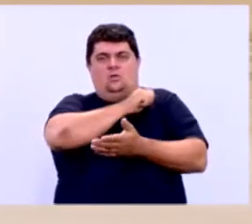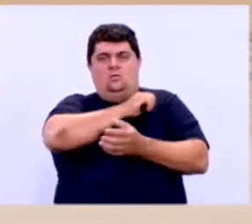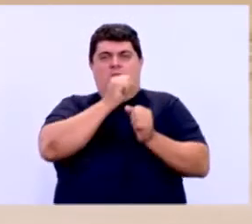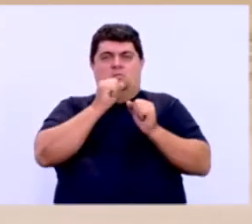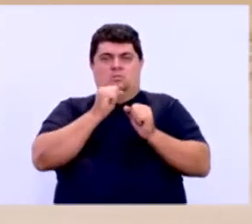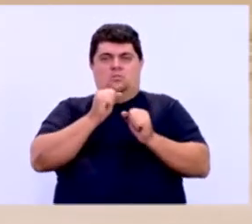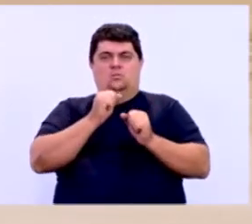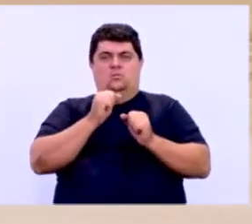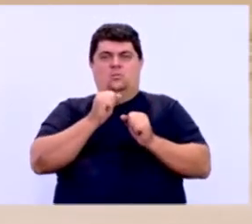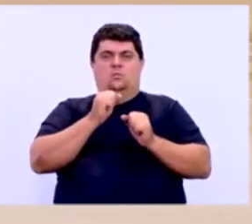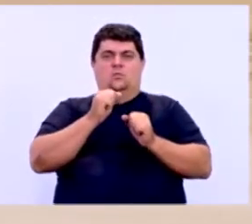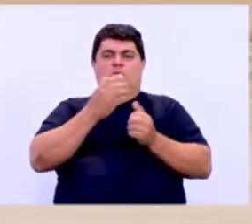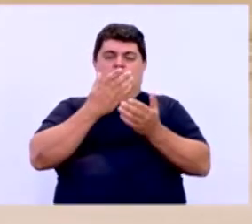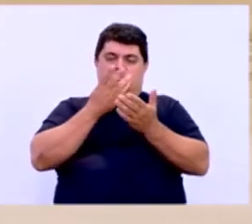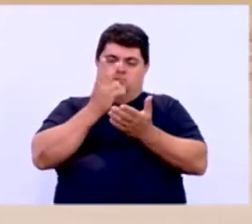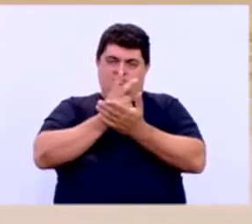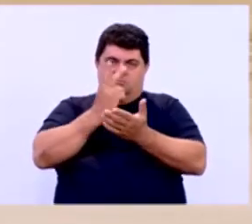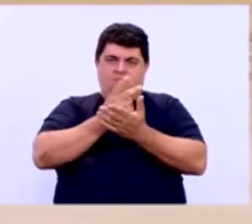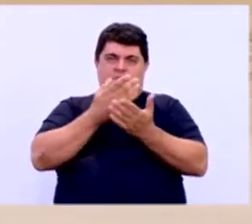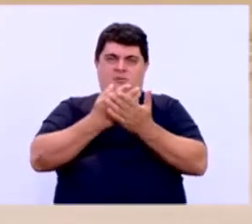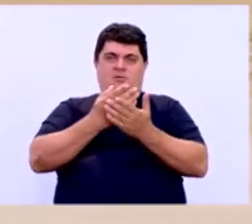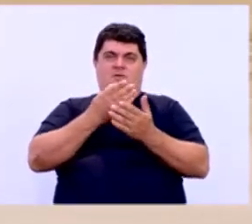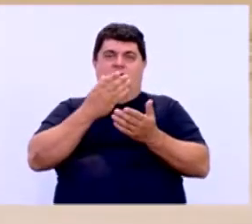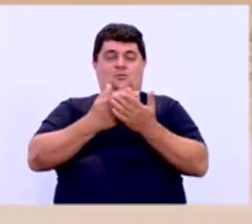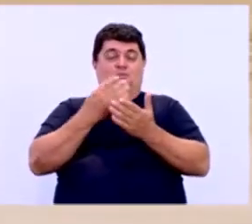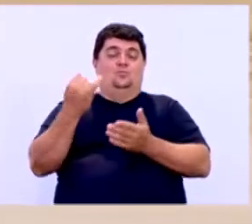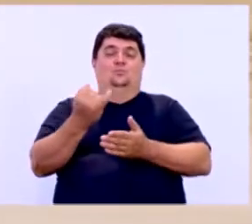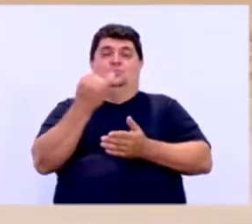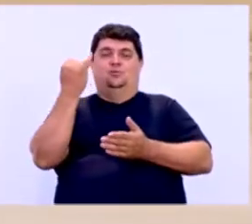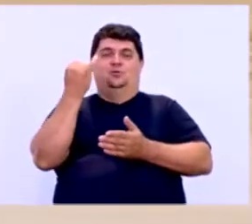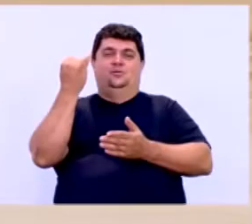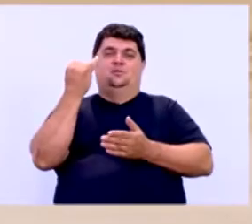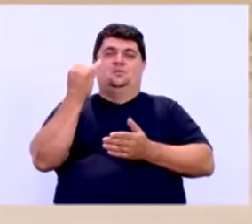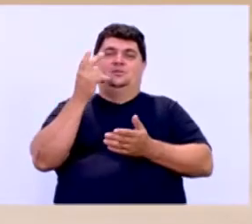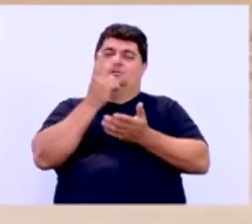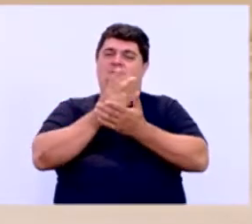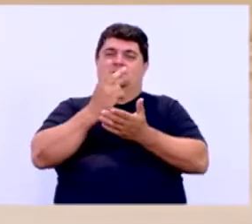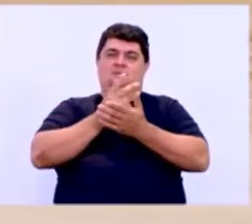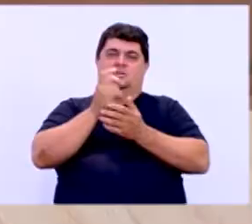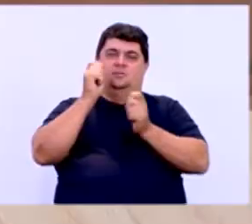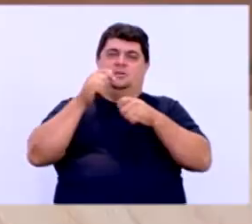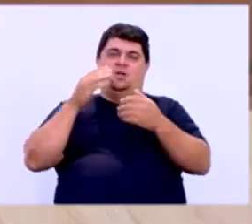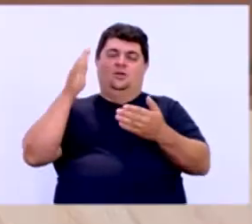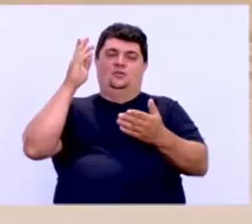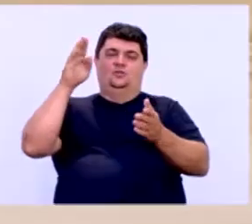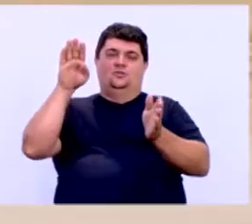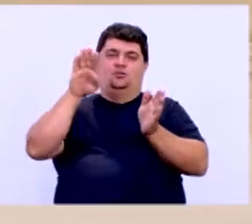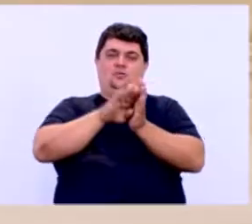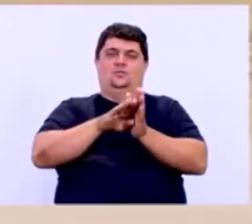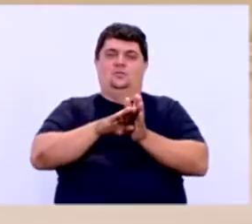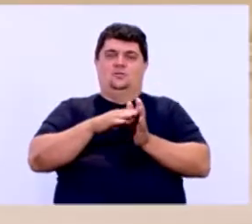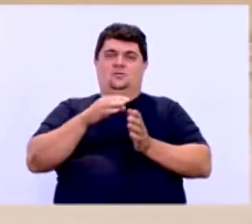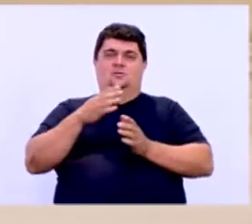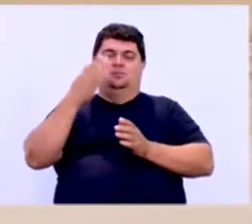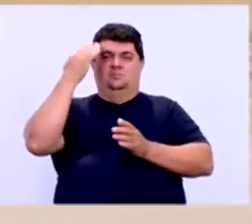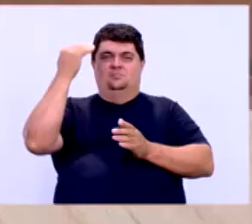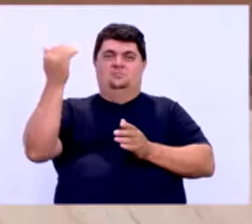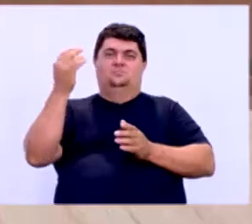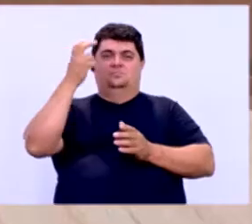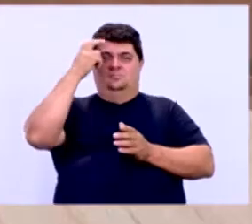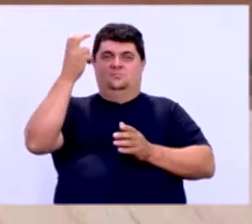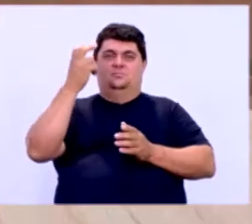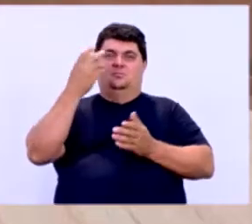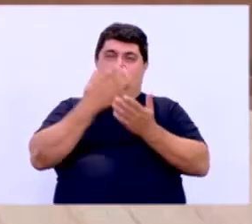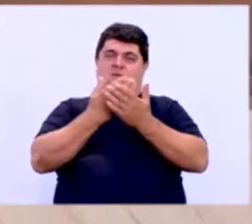possam continuar estudando e que o estudo que quem estuda sempre alcança, né? Sabe as palavras, professor? Tá vendo?